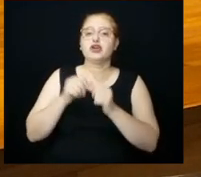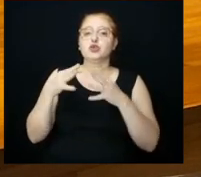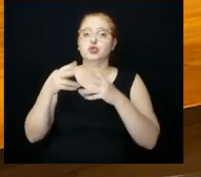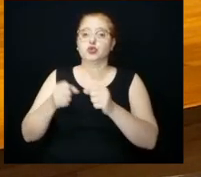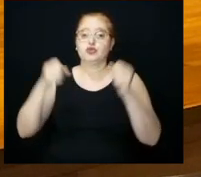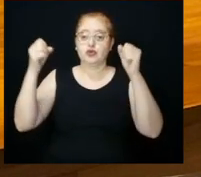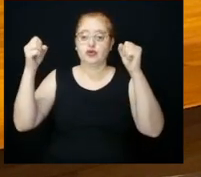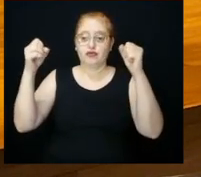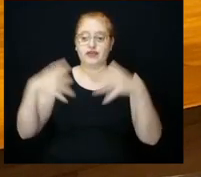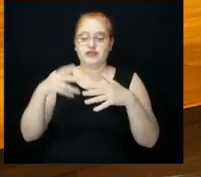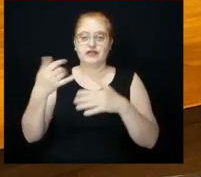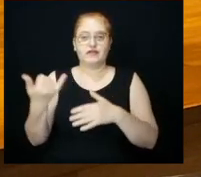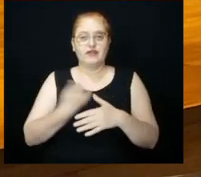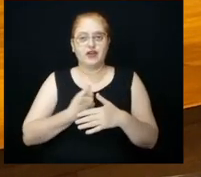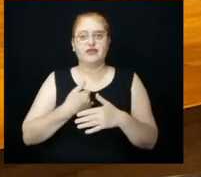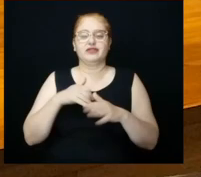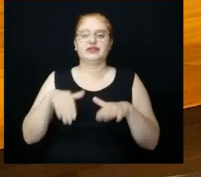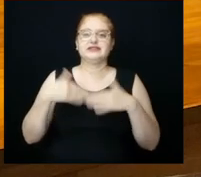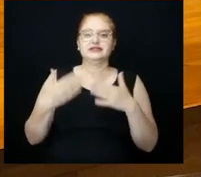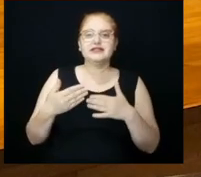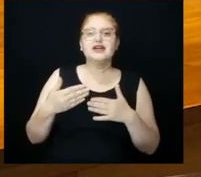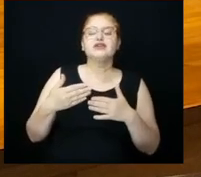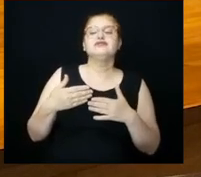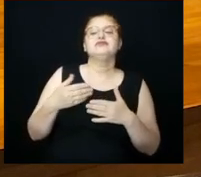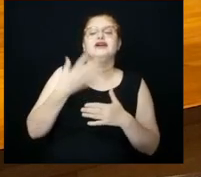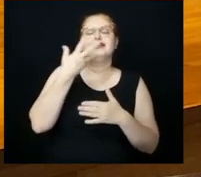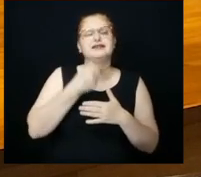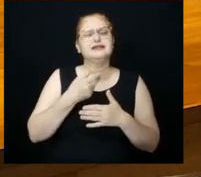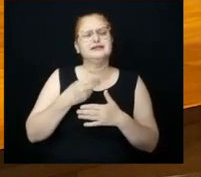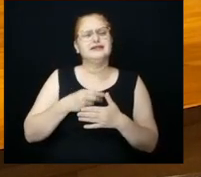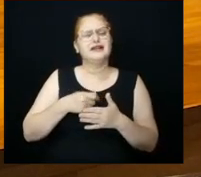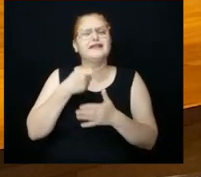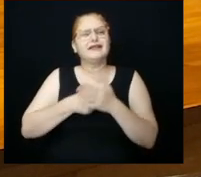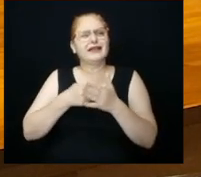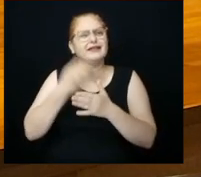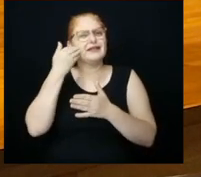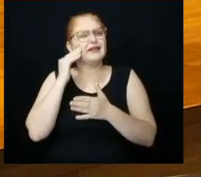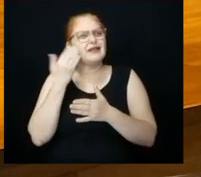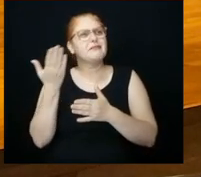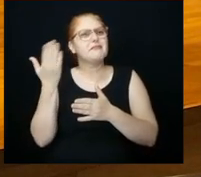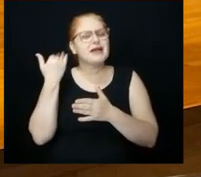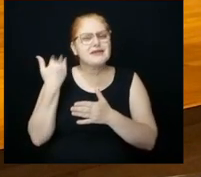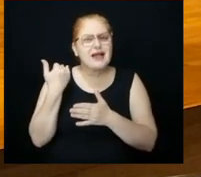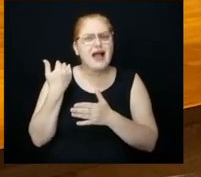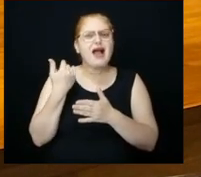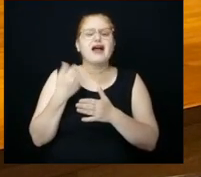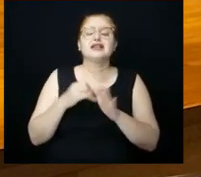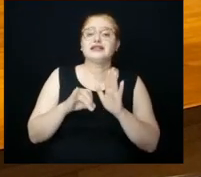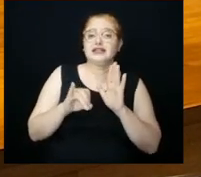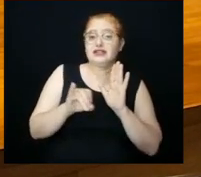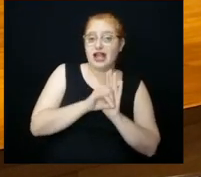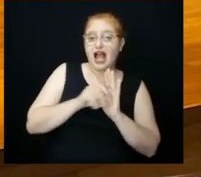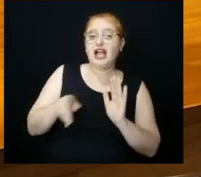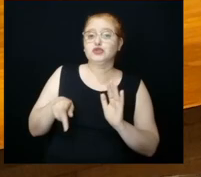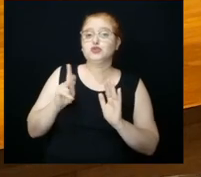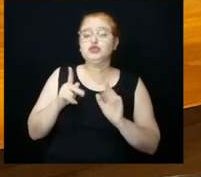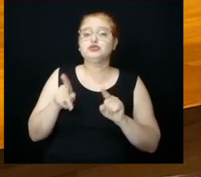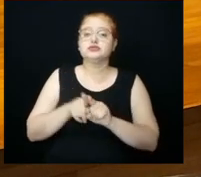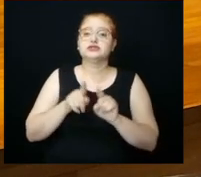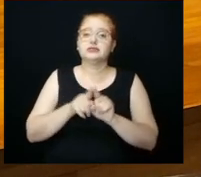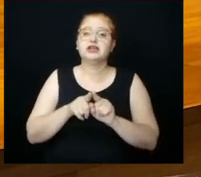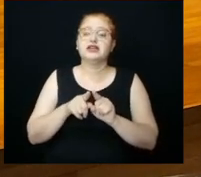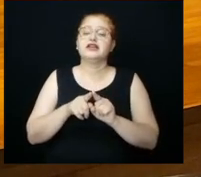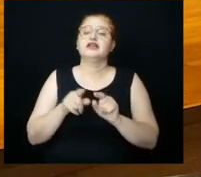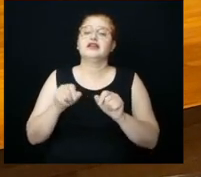Muidinga, enquanto isso, em paralelo, vai tentando entender o passado, vai tentando entender a identidade do Quindos e, ao mesmo tempo,